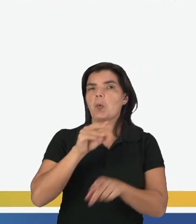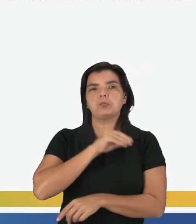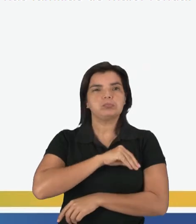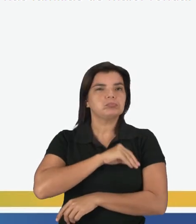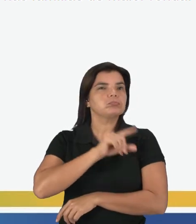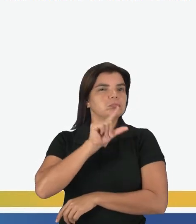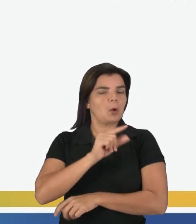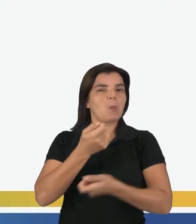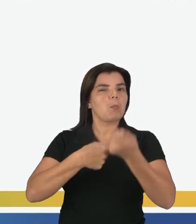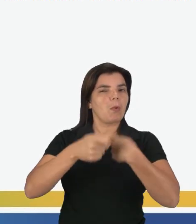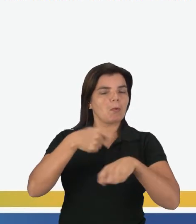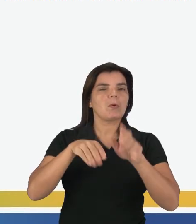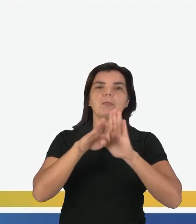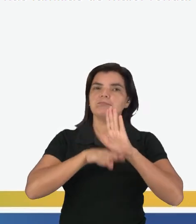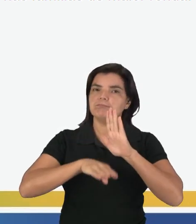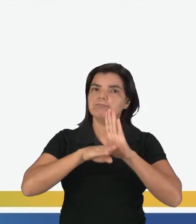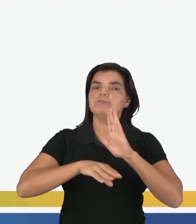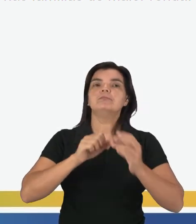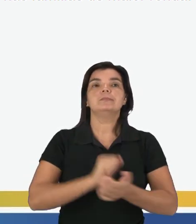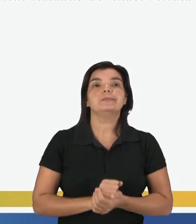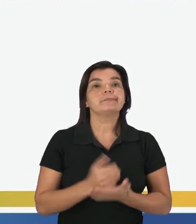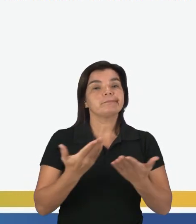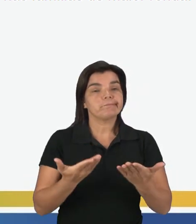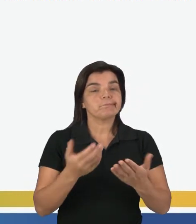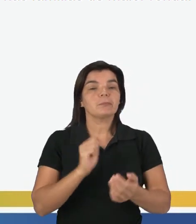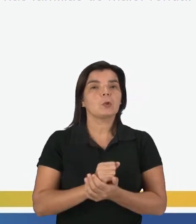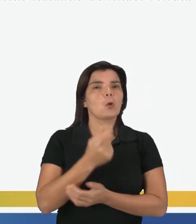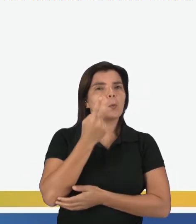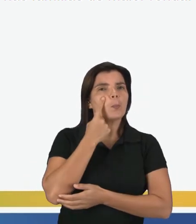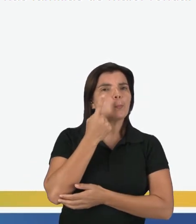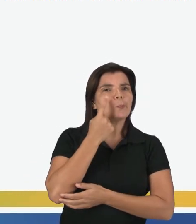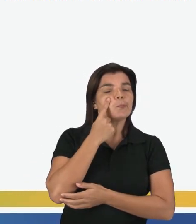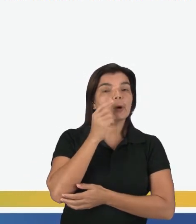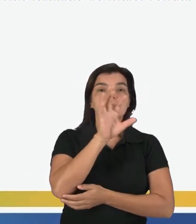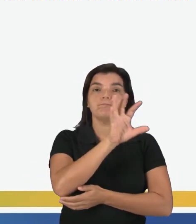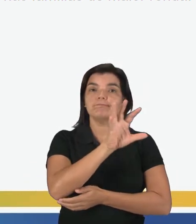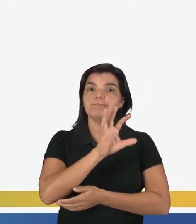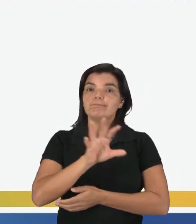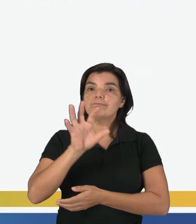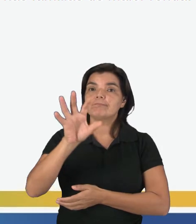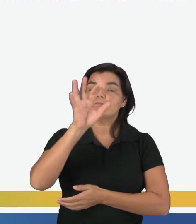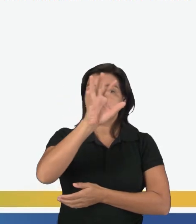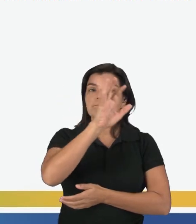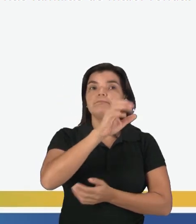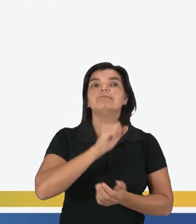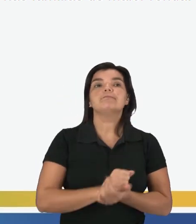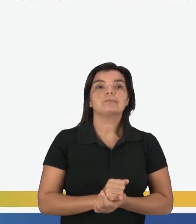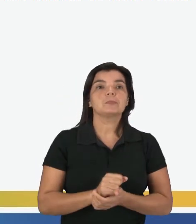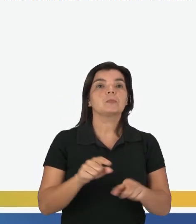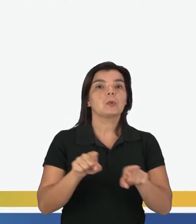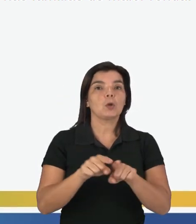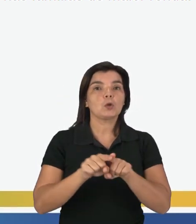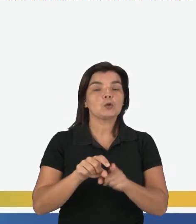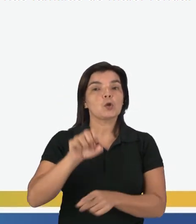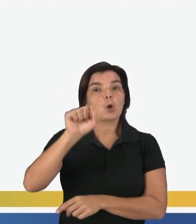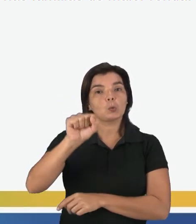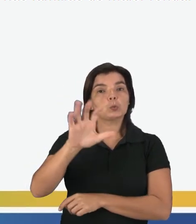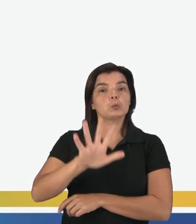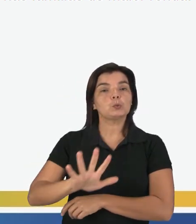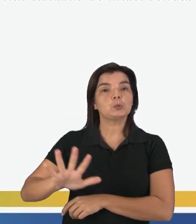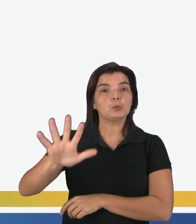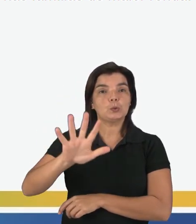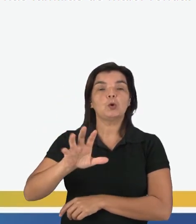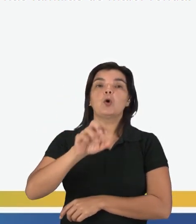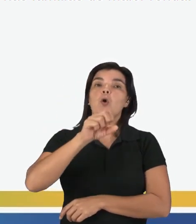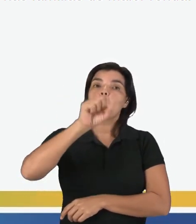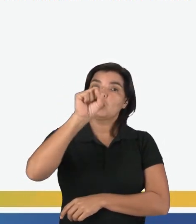poder econômico também baixo. E aí, quando a gente olha por região, vamos ver que a região Sudeste,